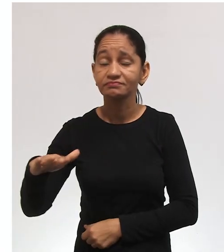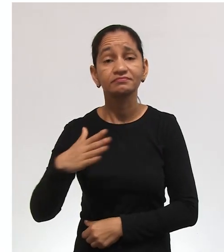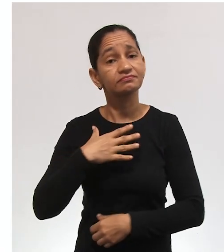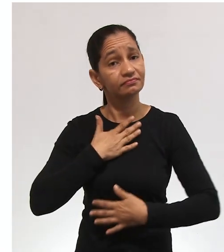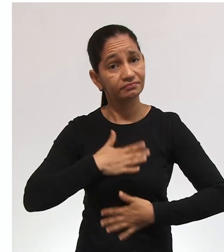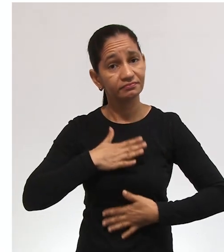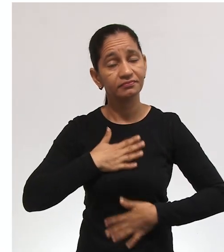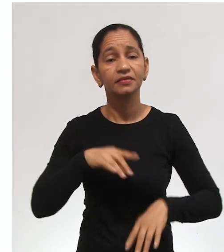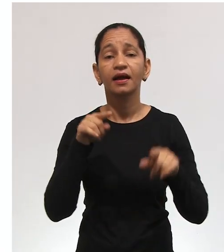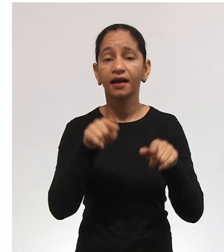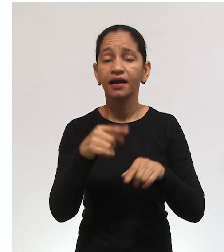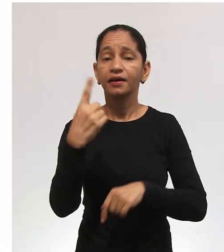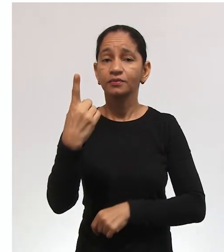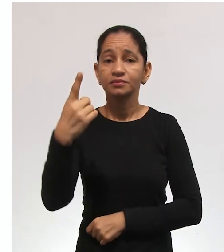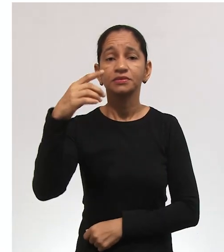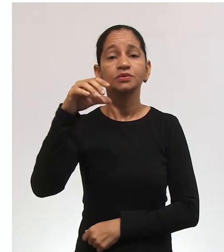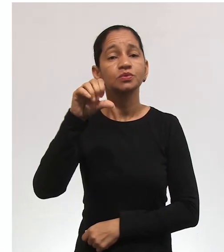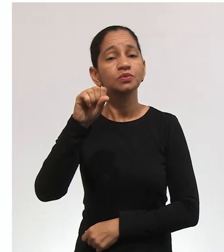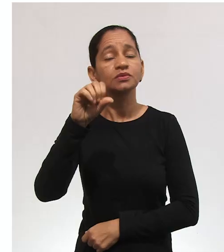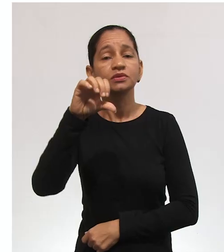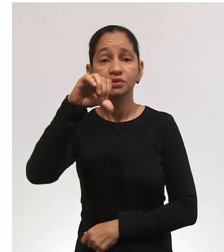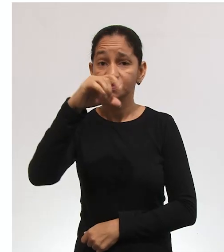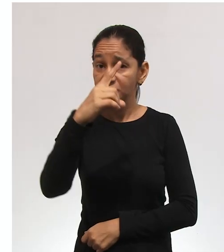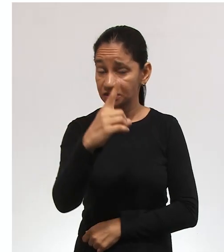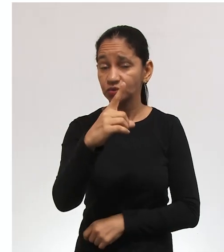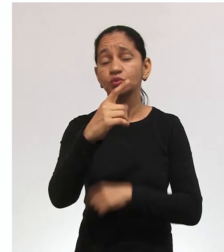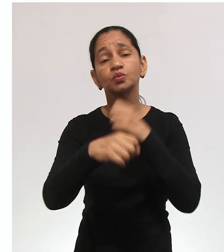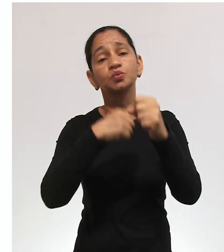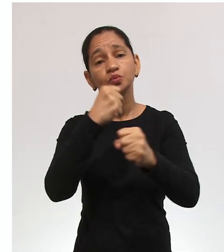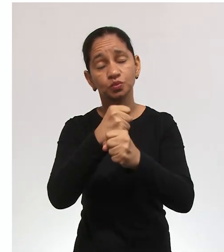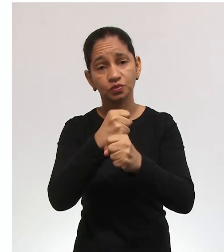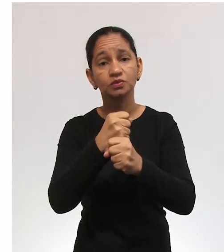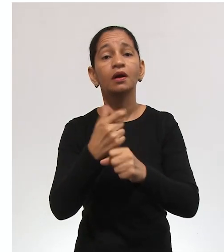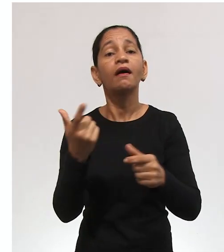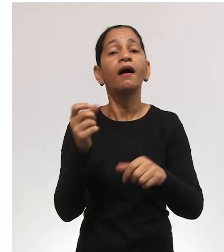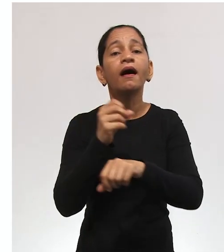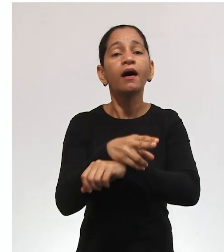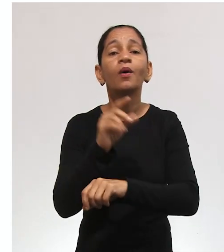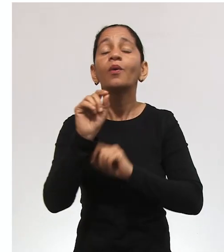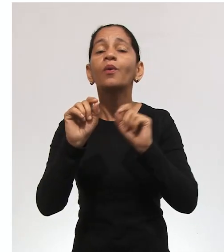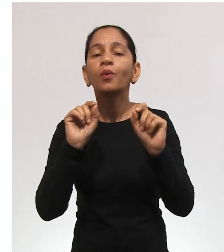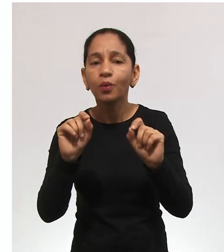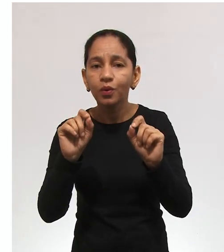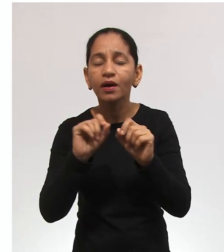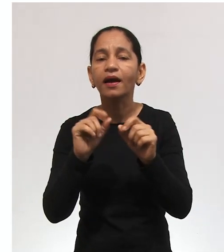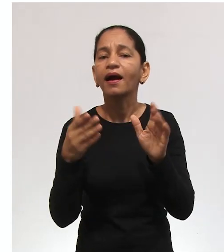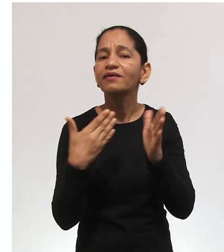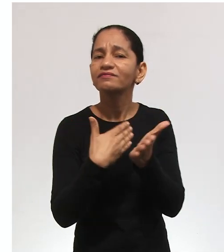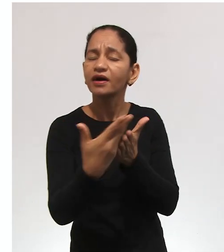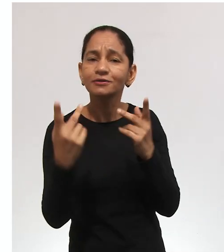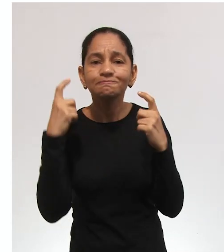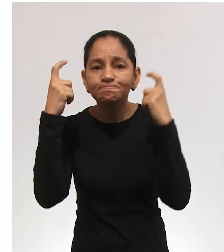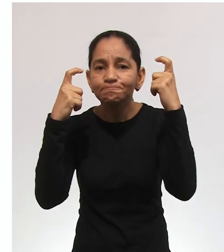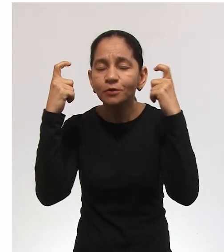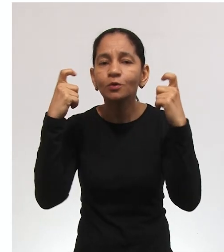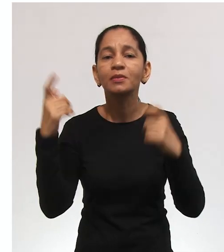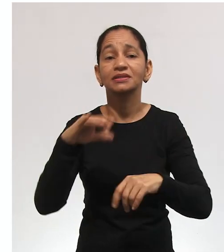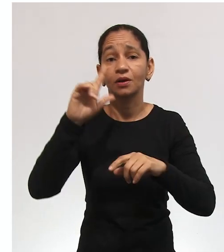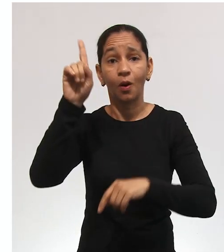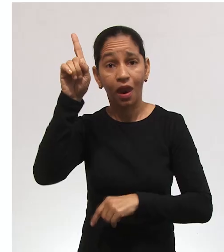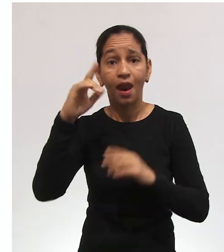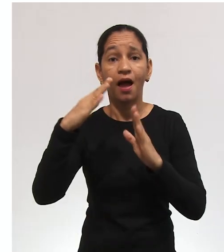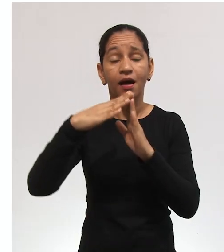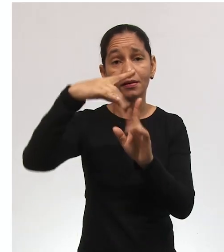adolescentes. Em 1891, a gente tem a encíclica Rerum Novarum, que é uma preocupação do